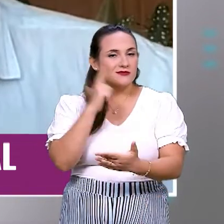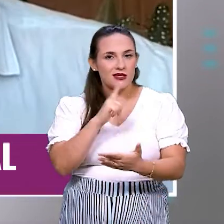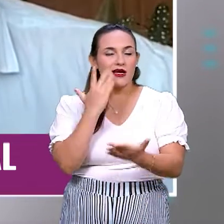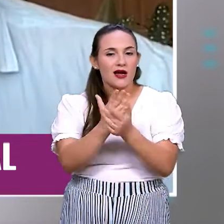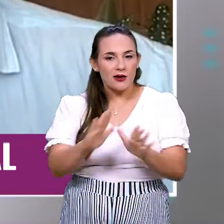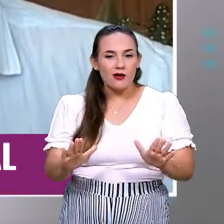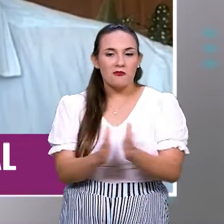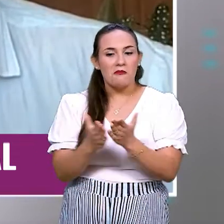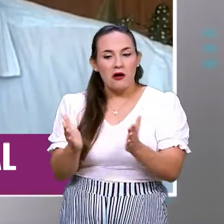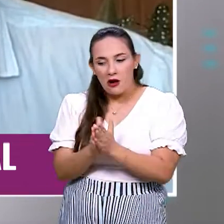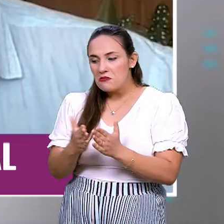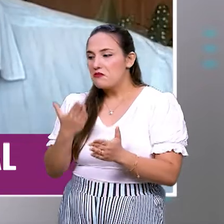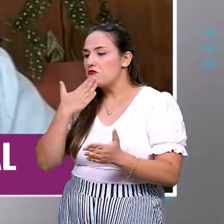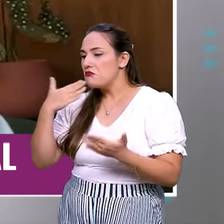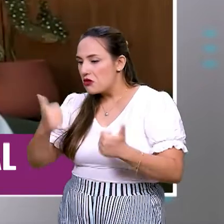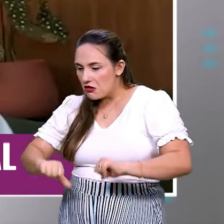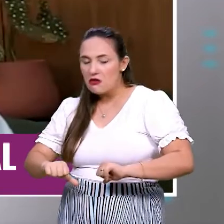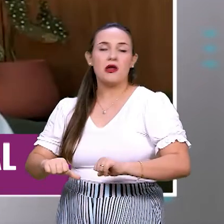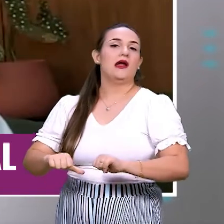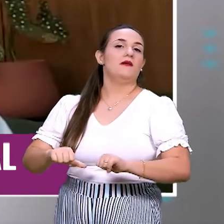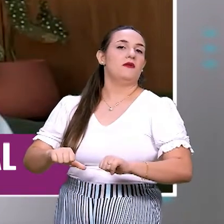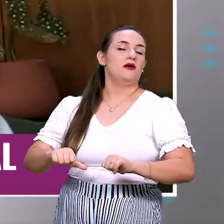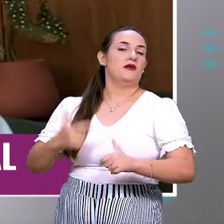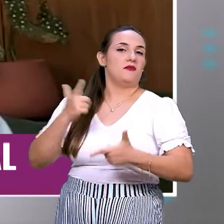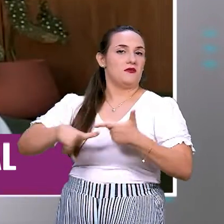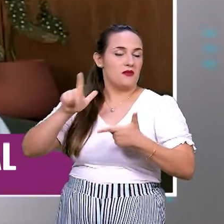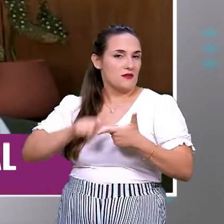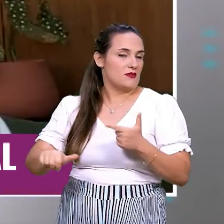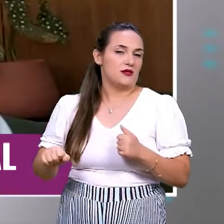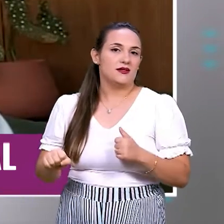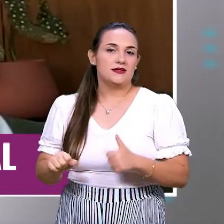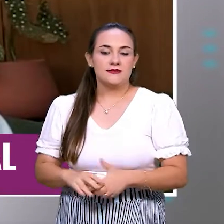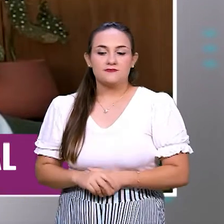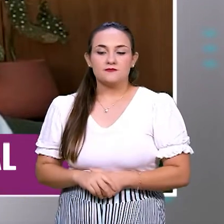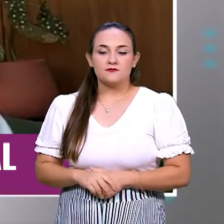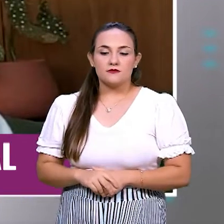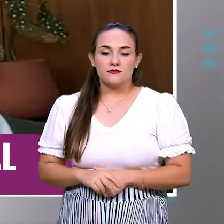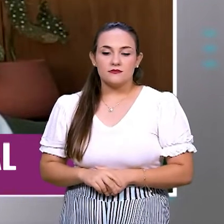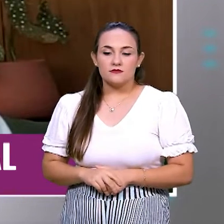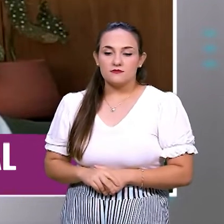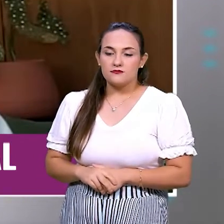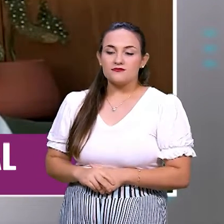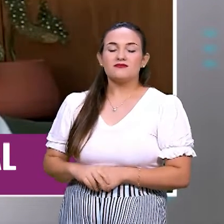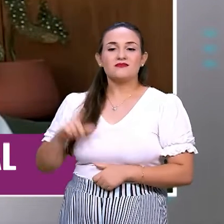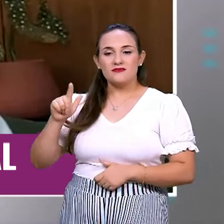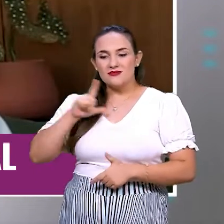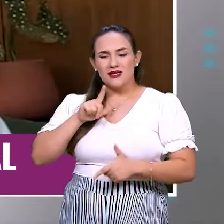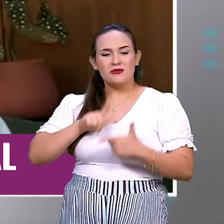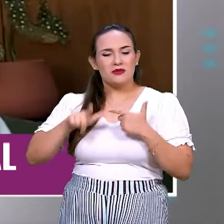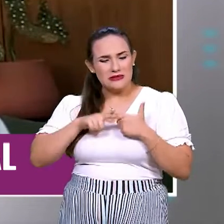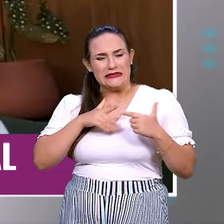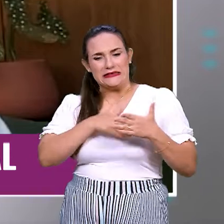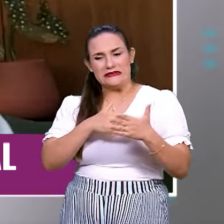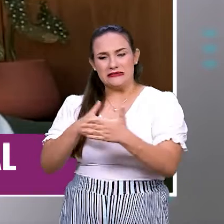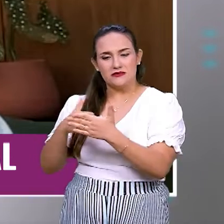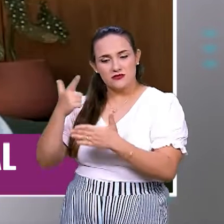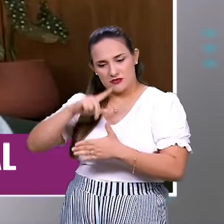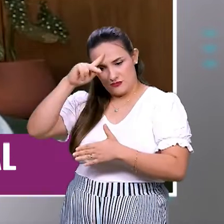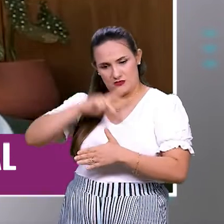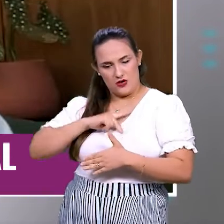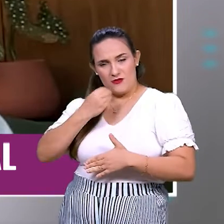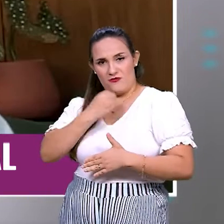esse ciclo da pobreza. E a gente capacita essas crianças para elas saírem desse ciclo de adversidade e terem uma vida